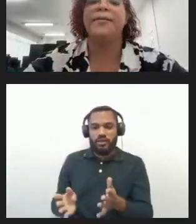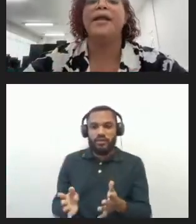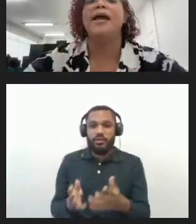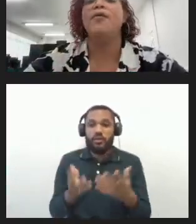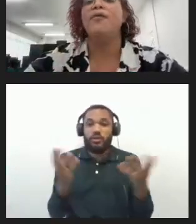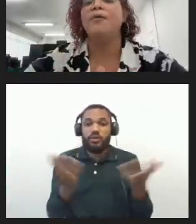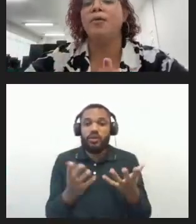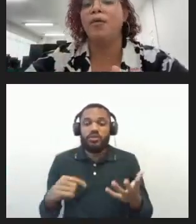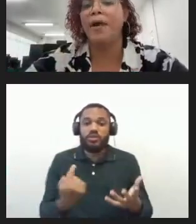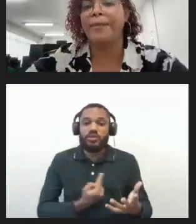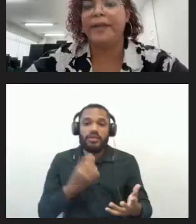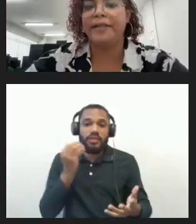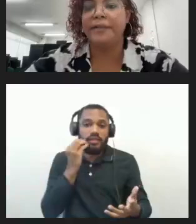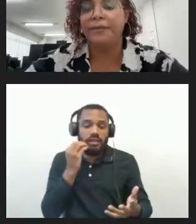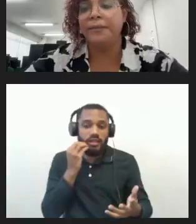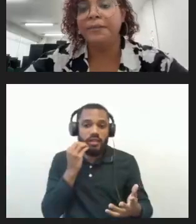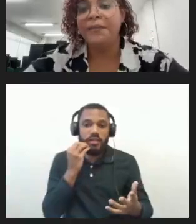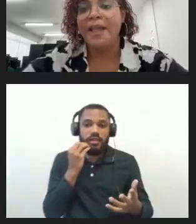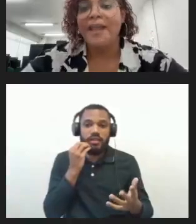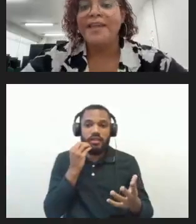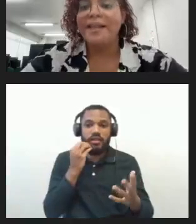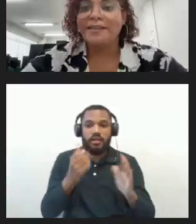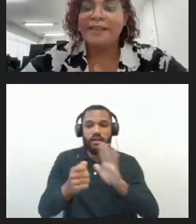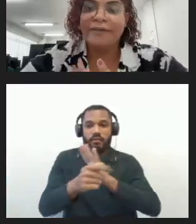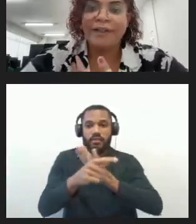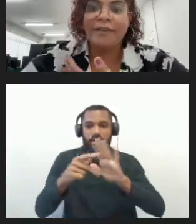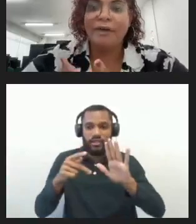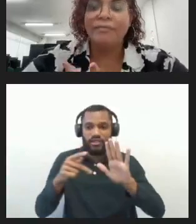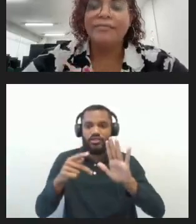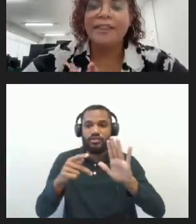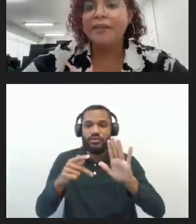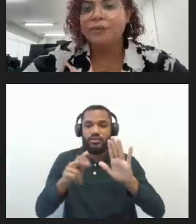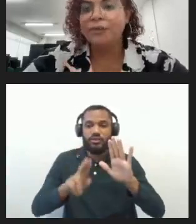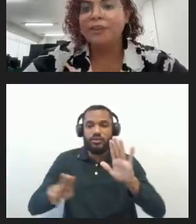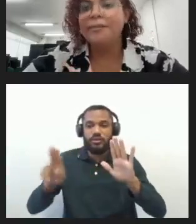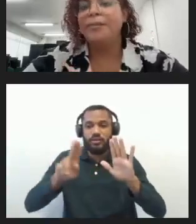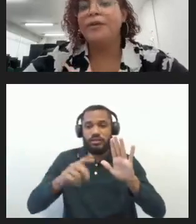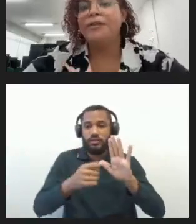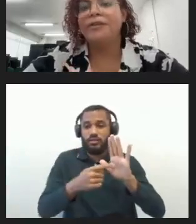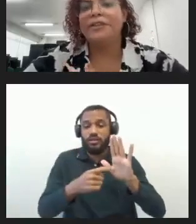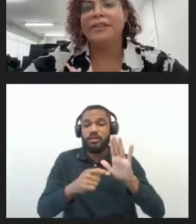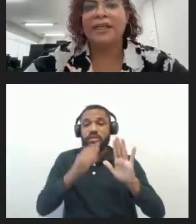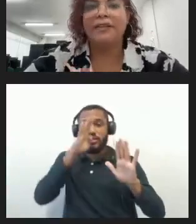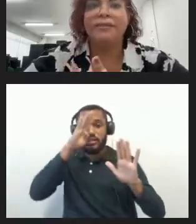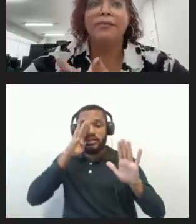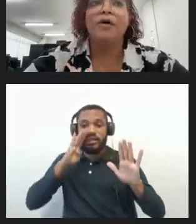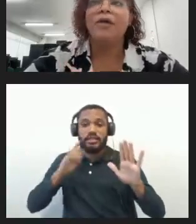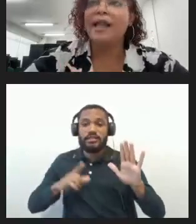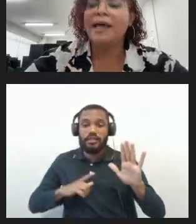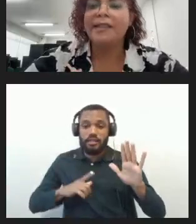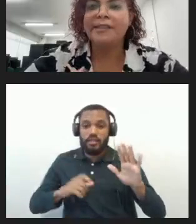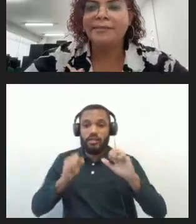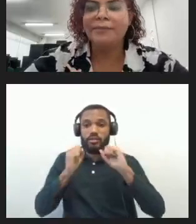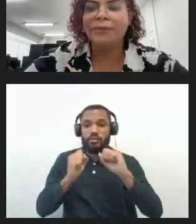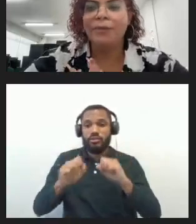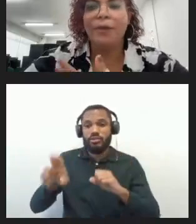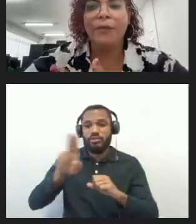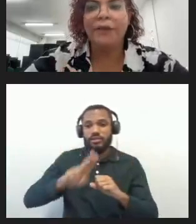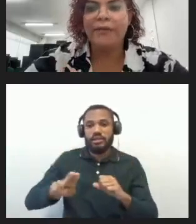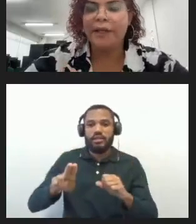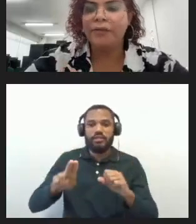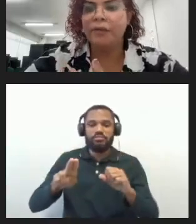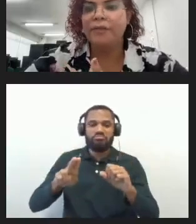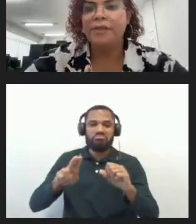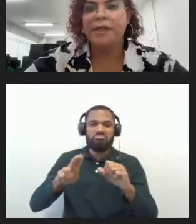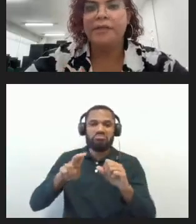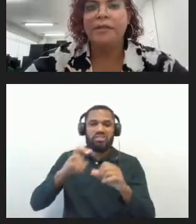vai tentar trabalhar com um aplicativo que ele tem versão gratuita, pode ser utilizado online, no